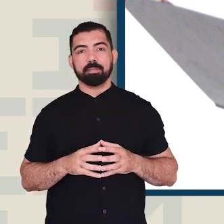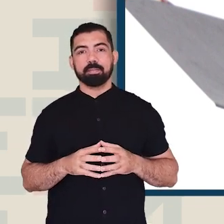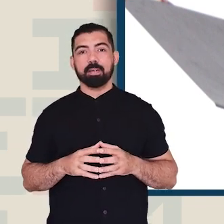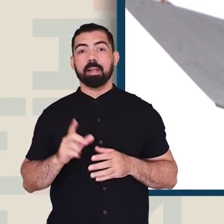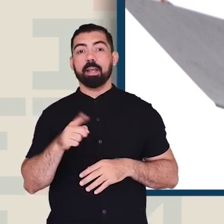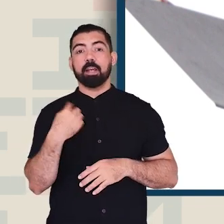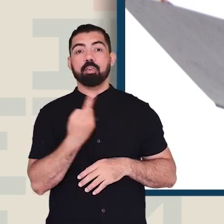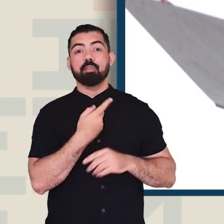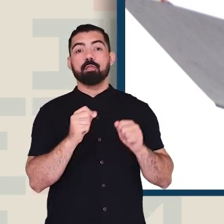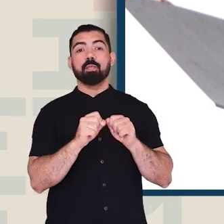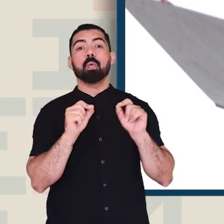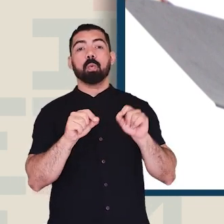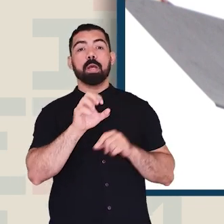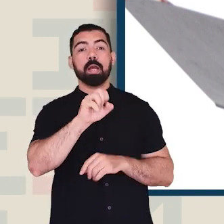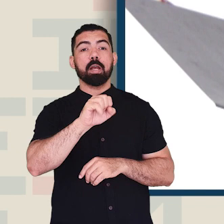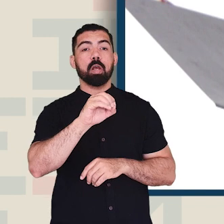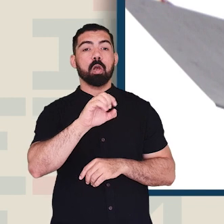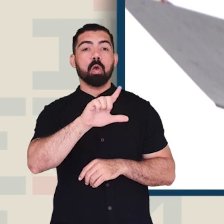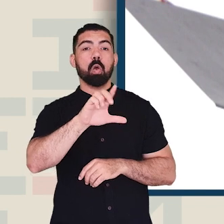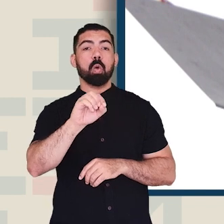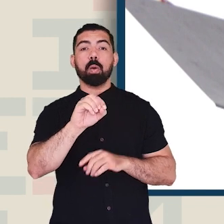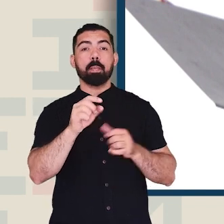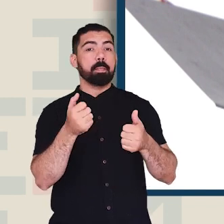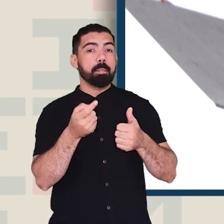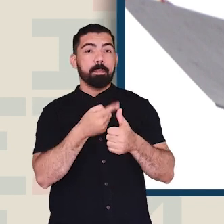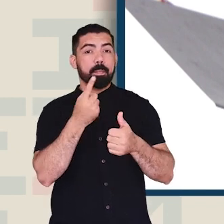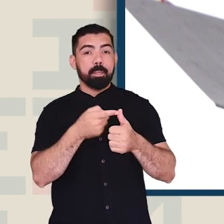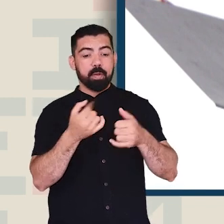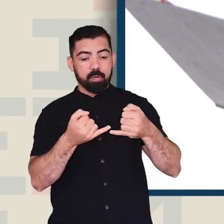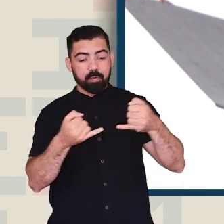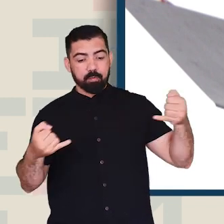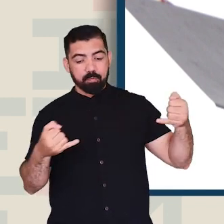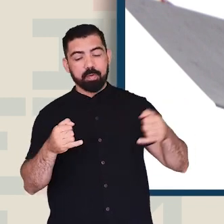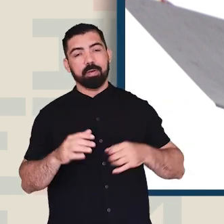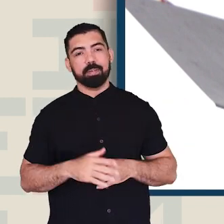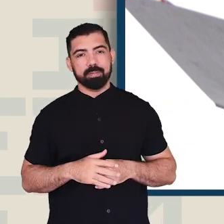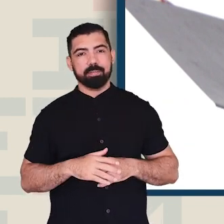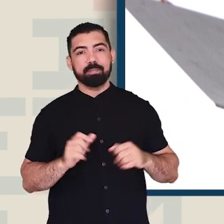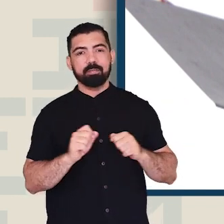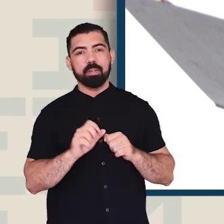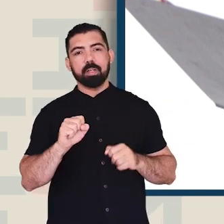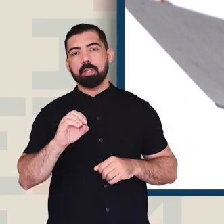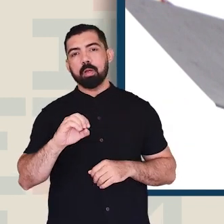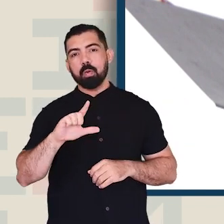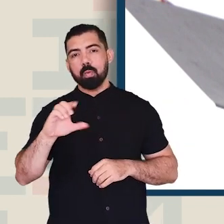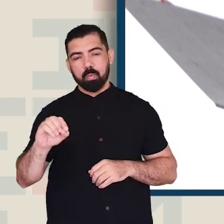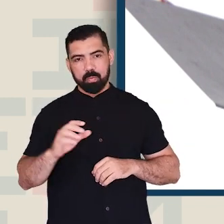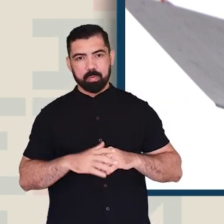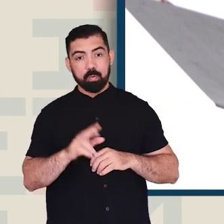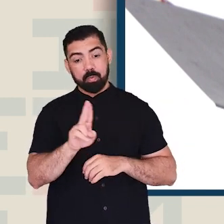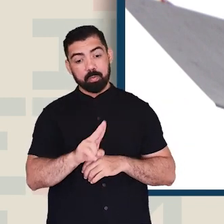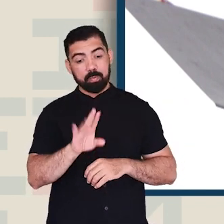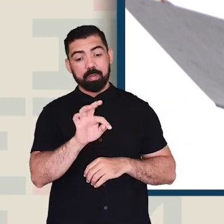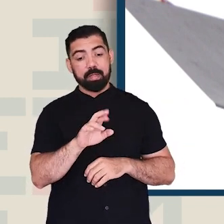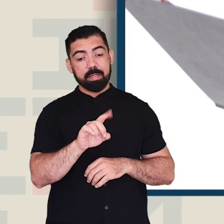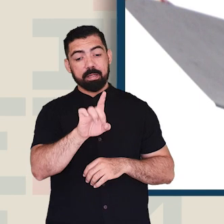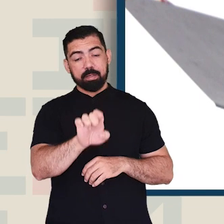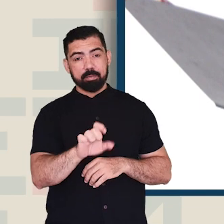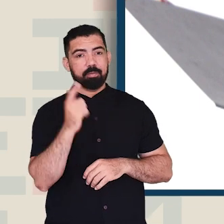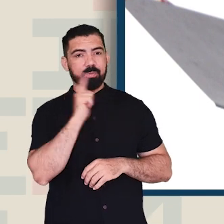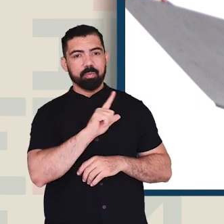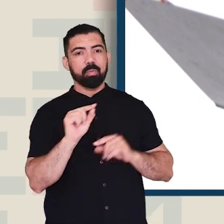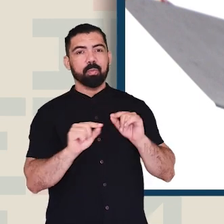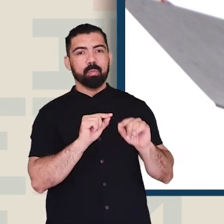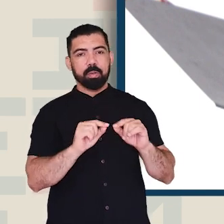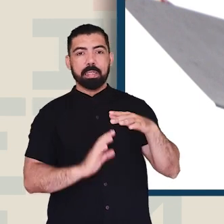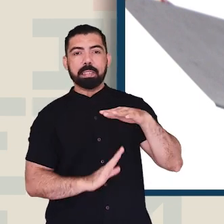gente fazer um solo só na primeira corda. Usar só a primeira corda para fazer um solo usando tríades. Você limitar o